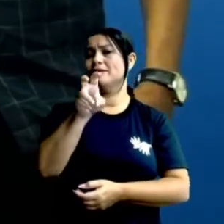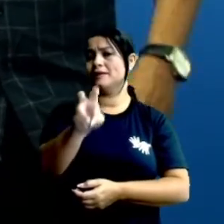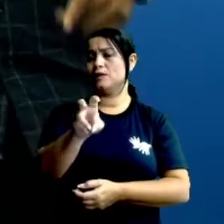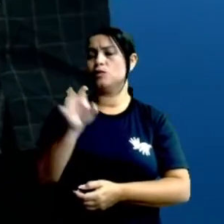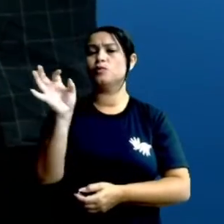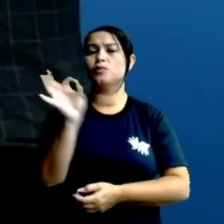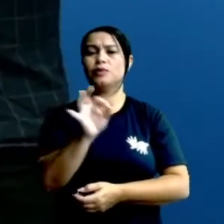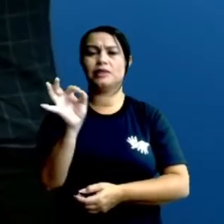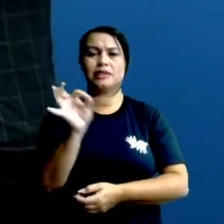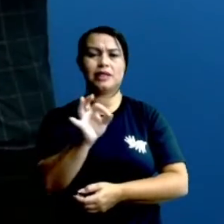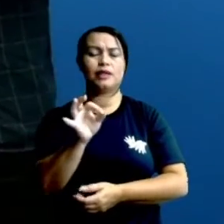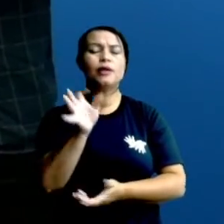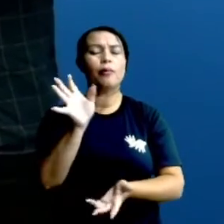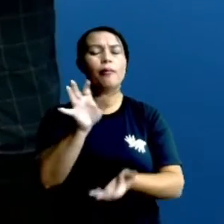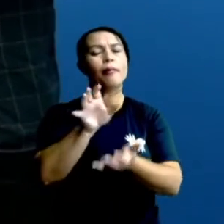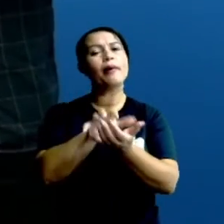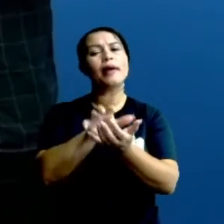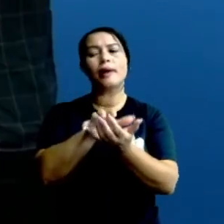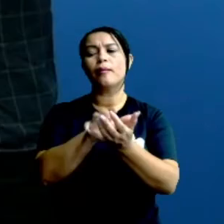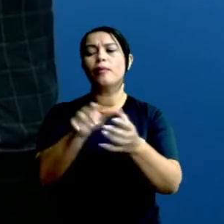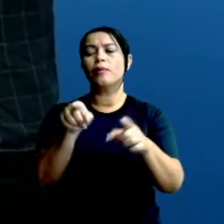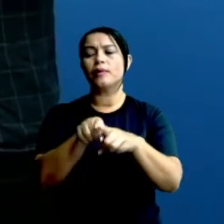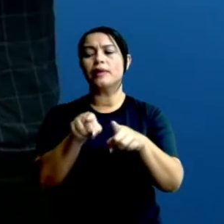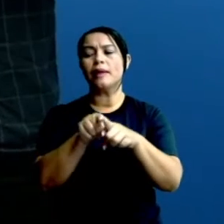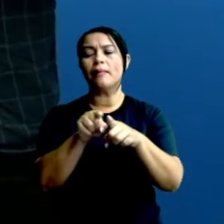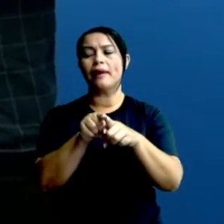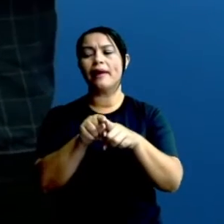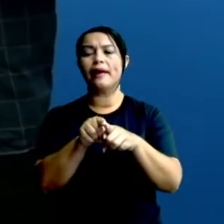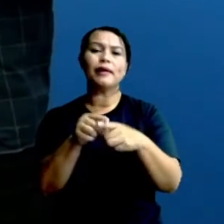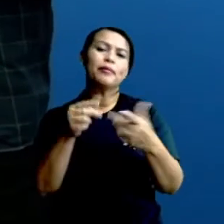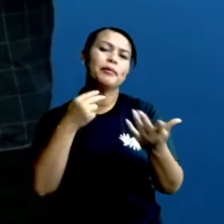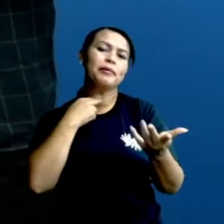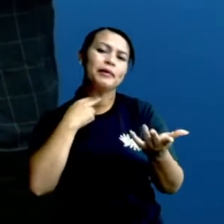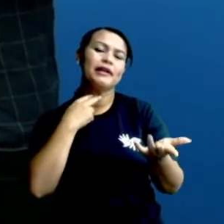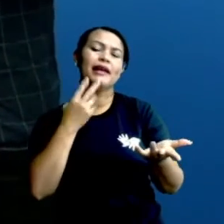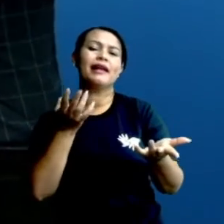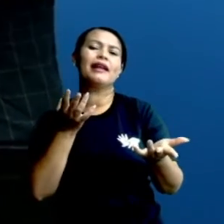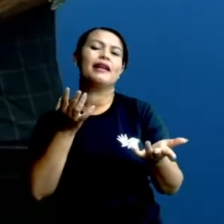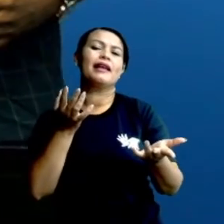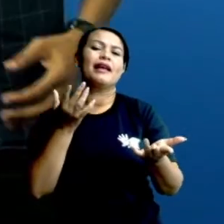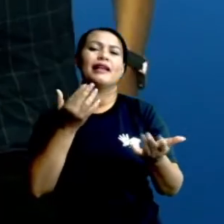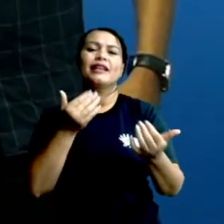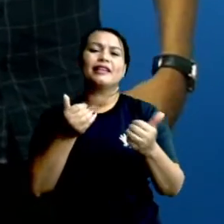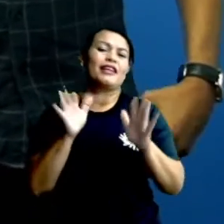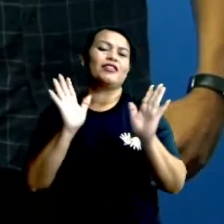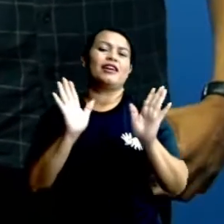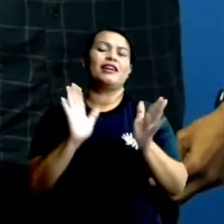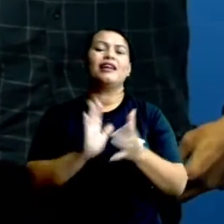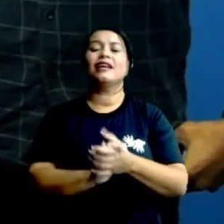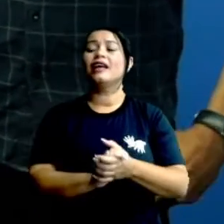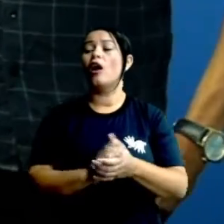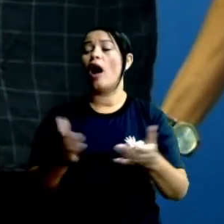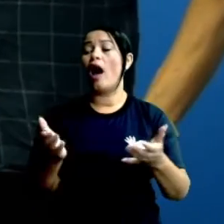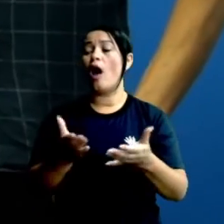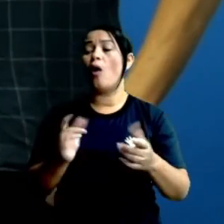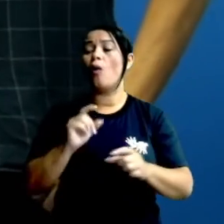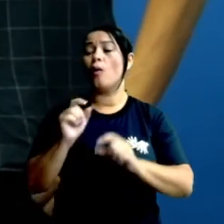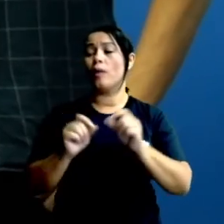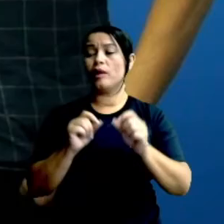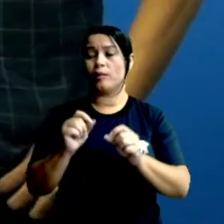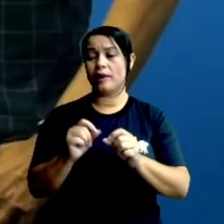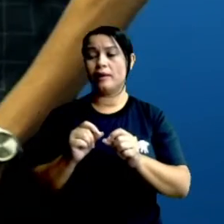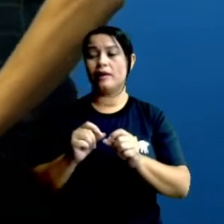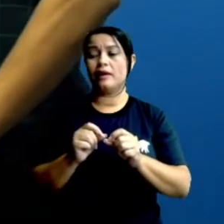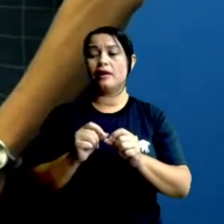industrial brasileira. Então, Pernambuco aí também, né, o Leão do Norte não poderia deixar barato, né, pessoal? Agora, nesse